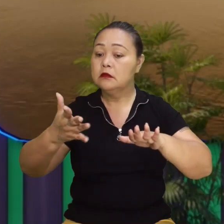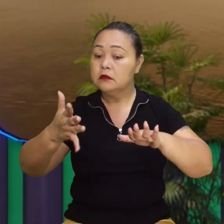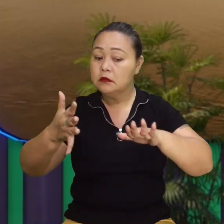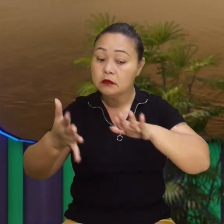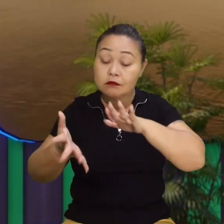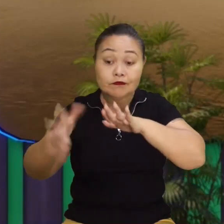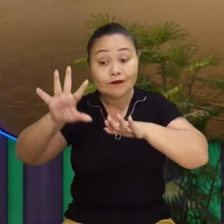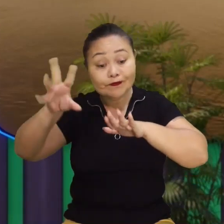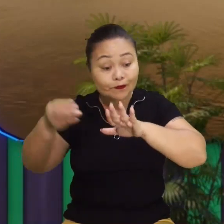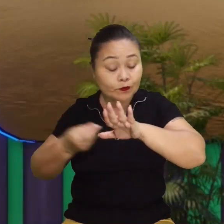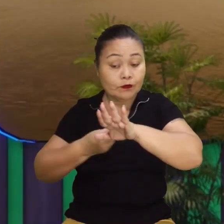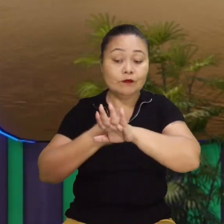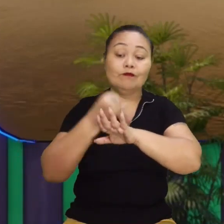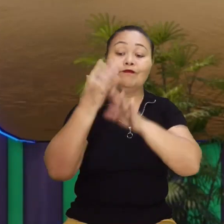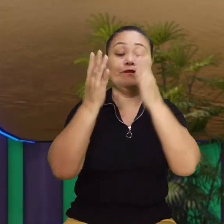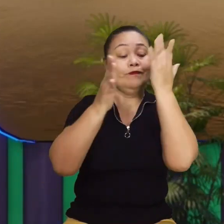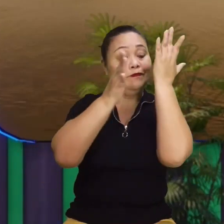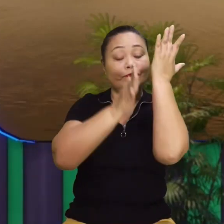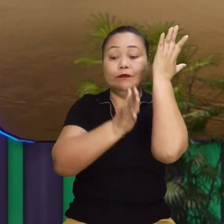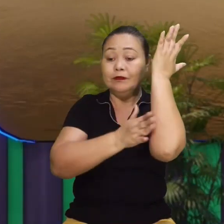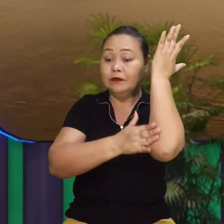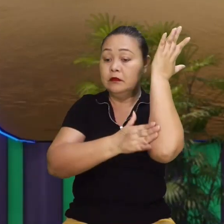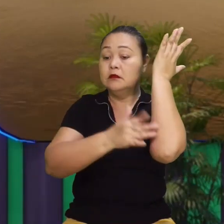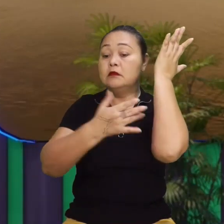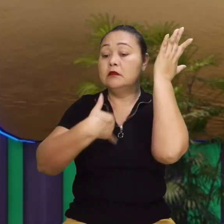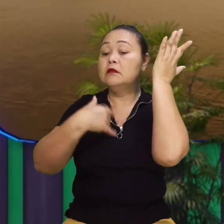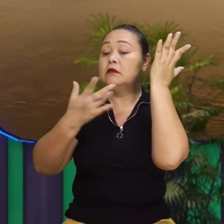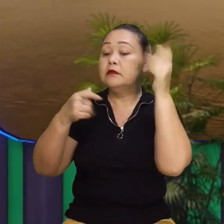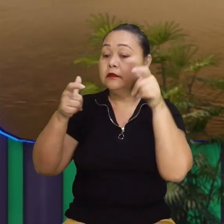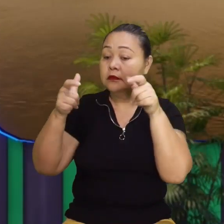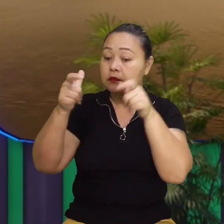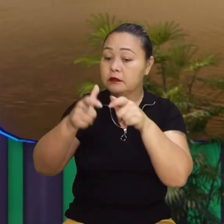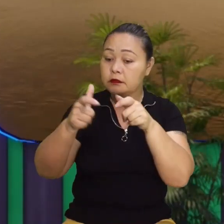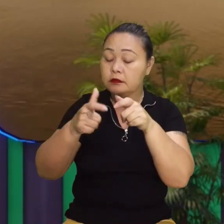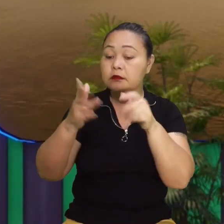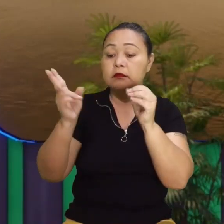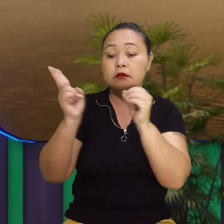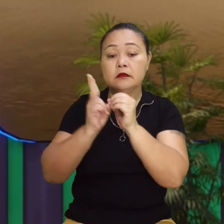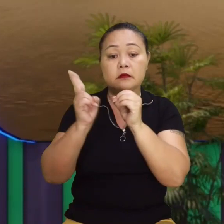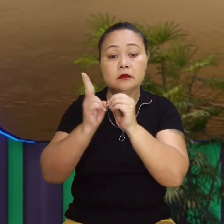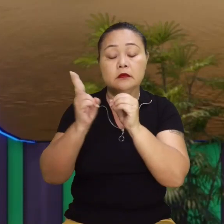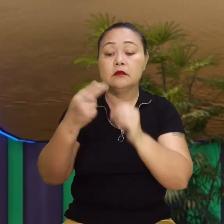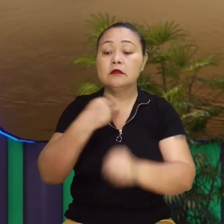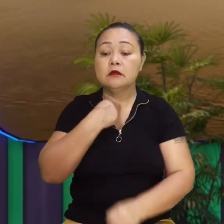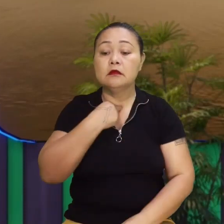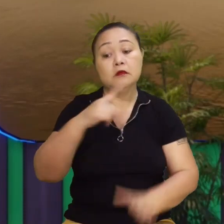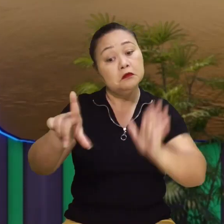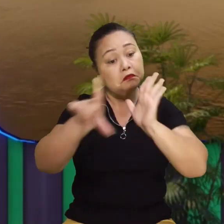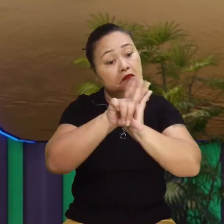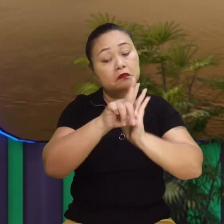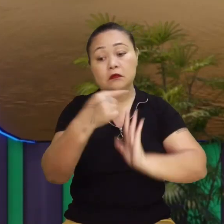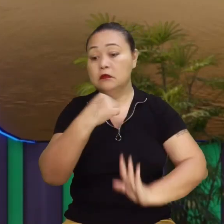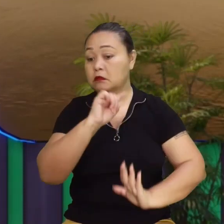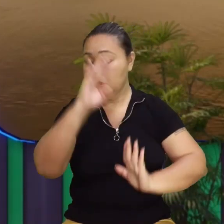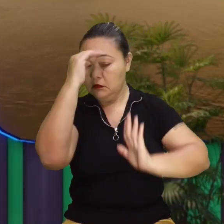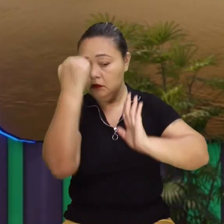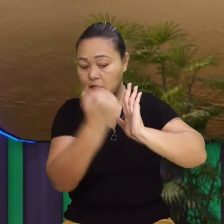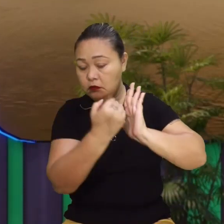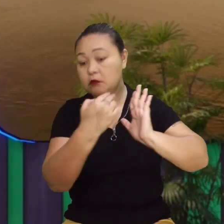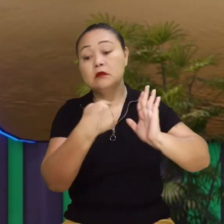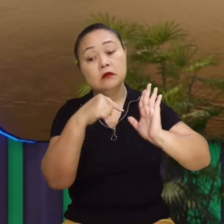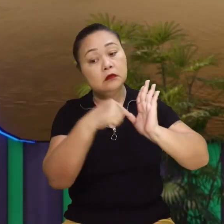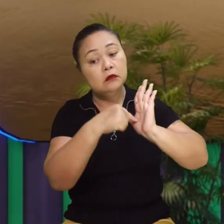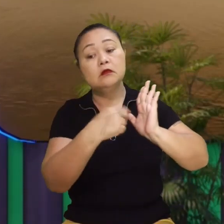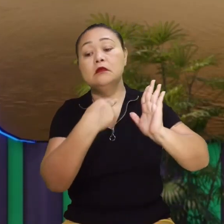madeira é da sua reserva indígena e as e não é possível não não pode por lei não pode E